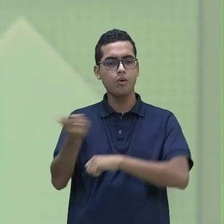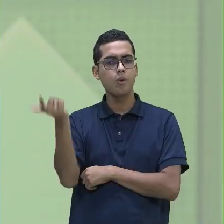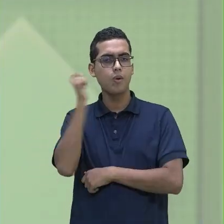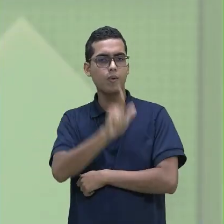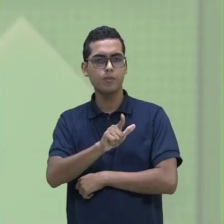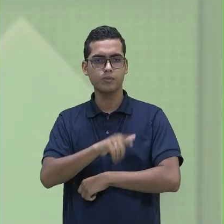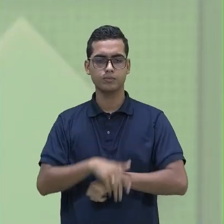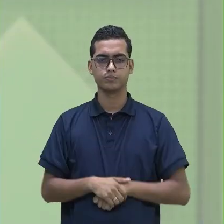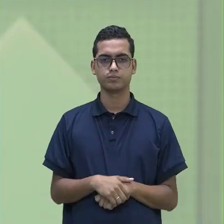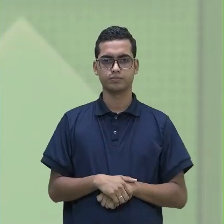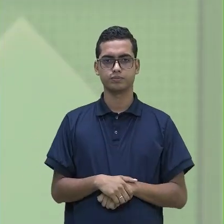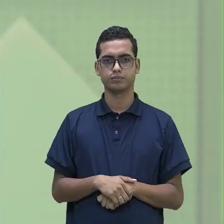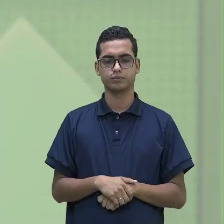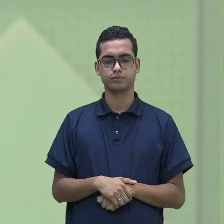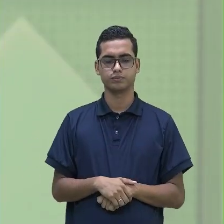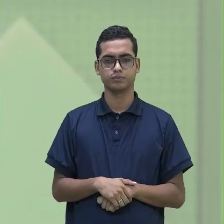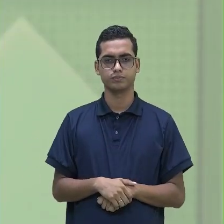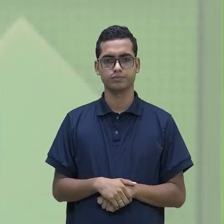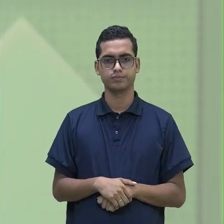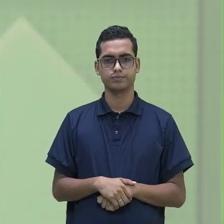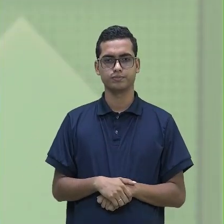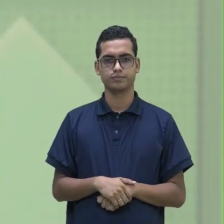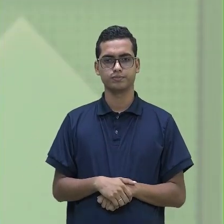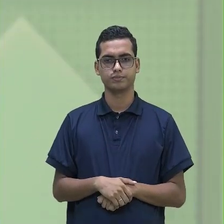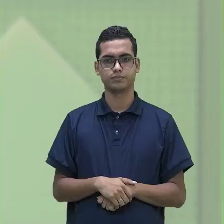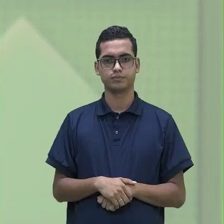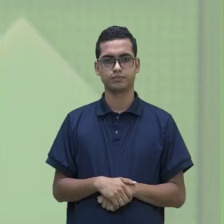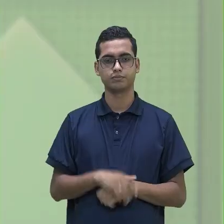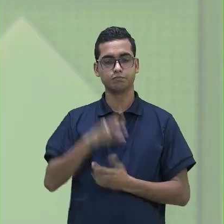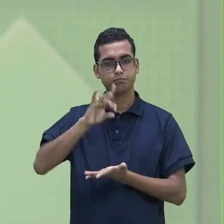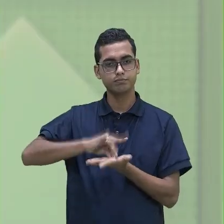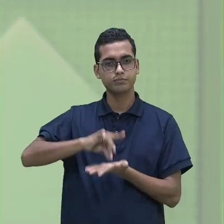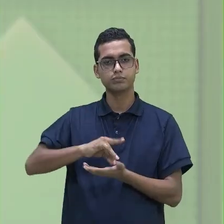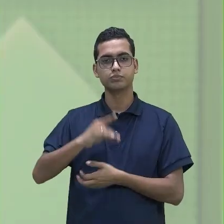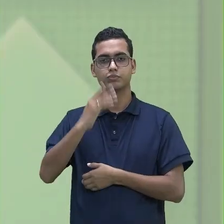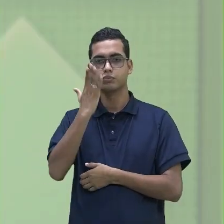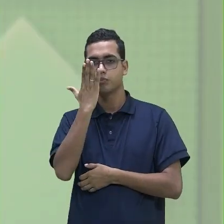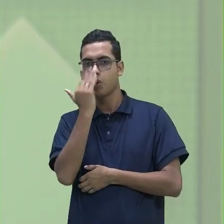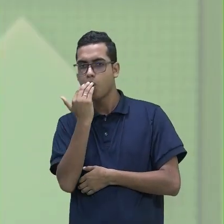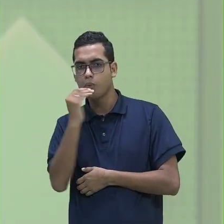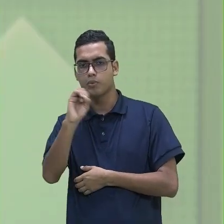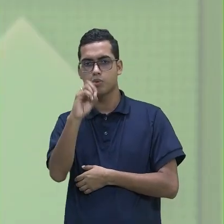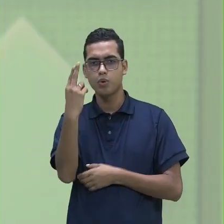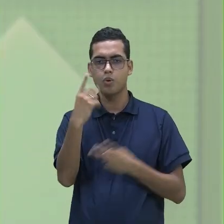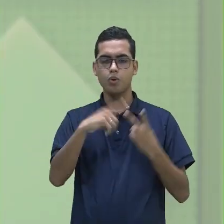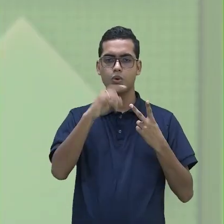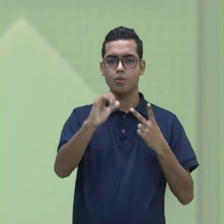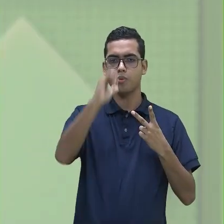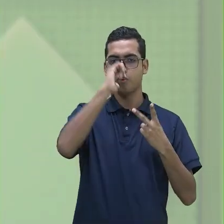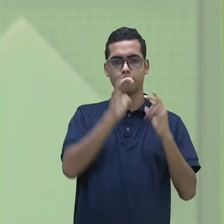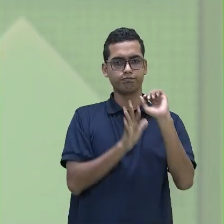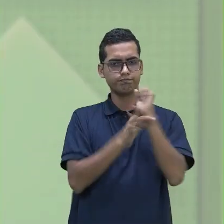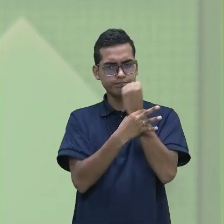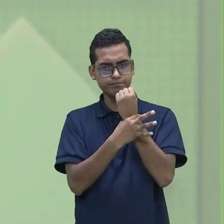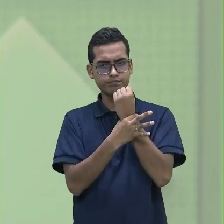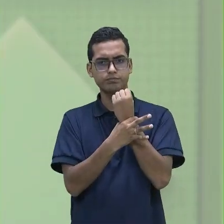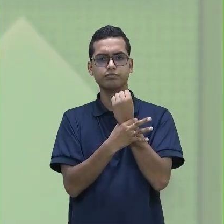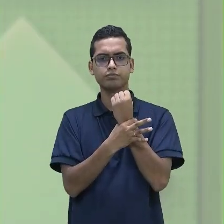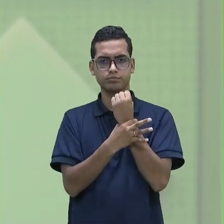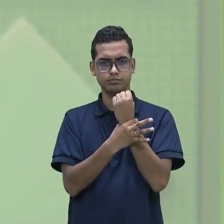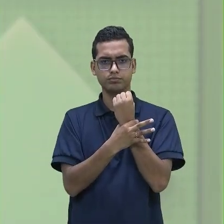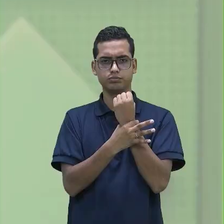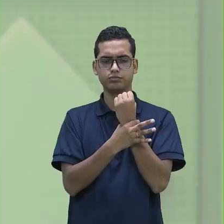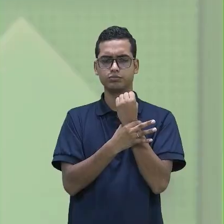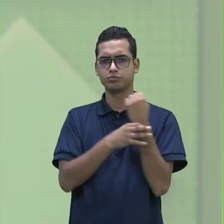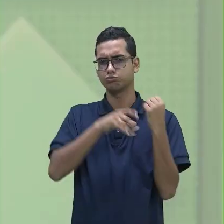registrado, né, como um alimento ou um uso seguro, de modo que não vá fazer